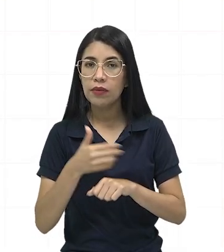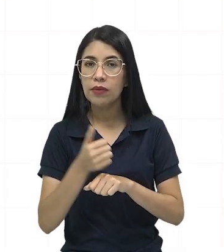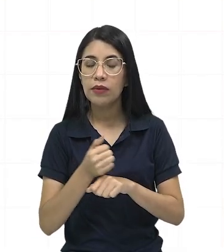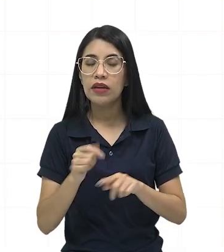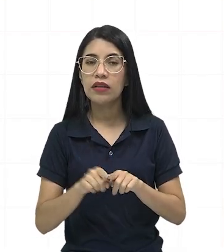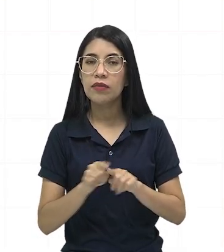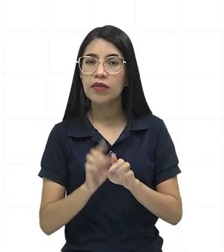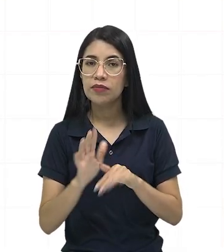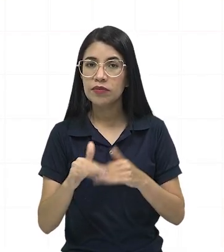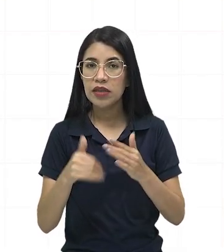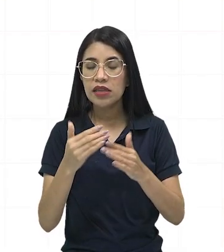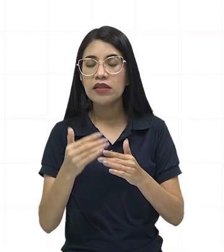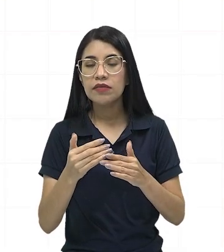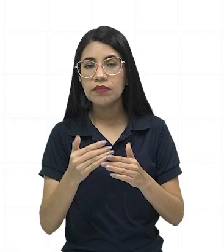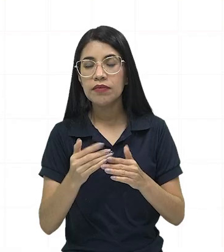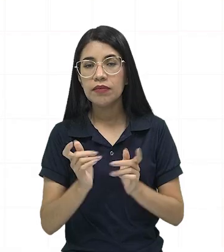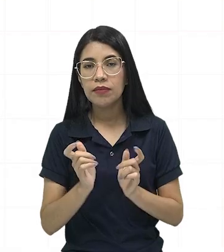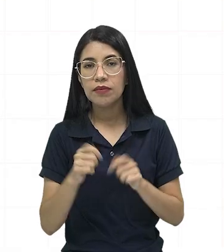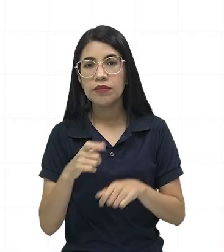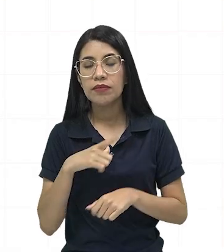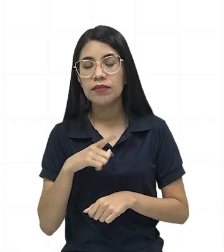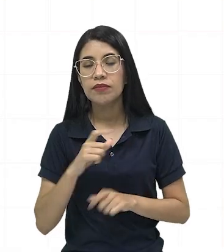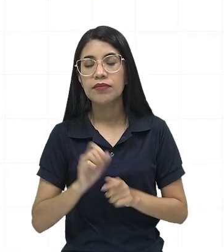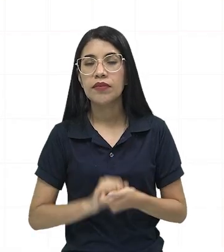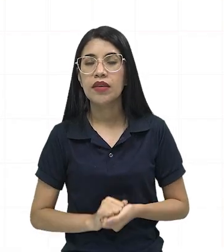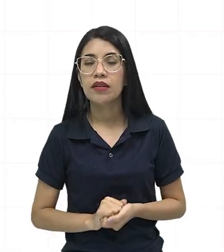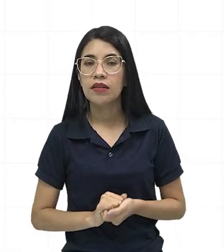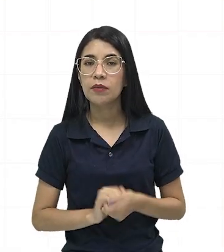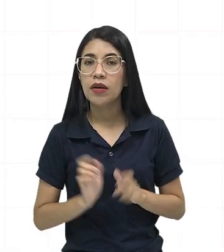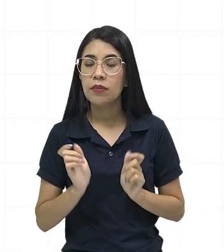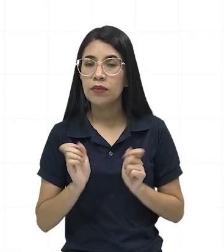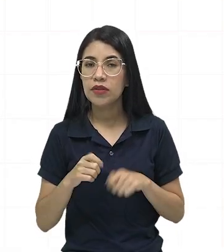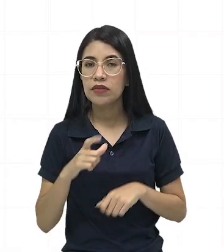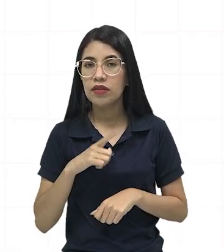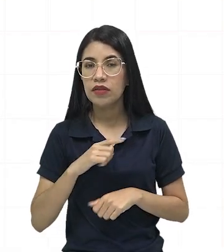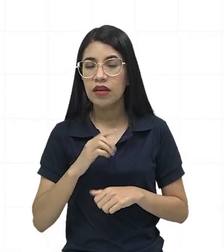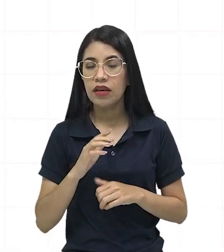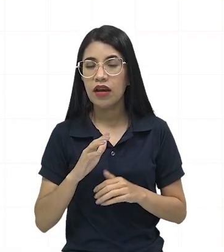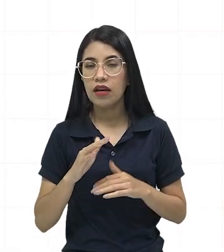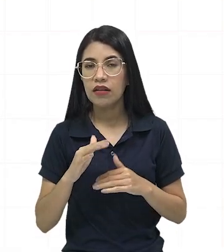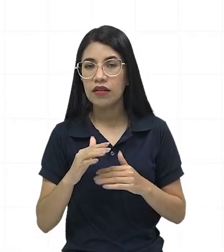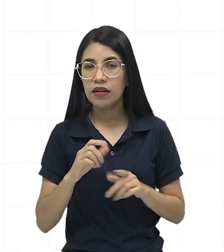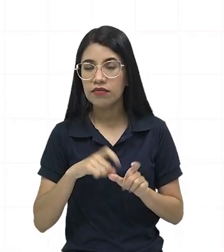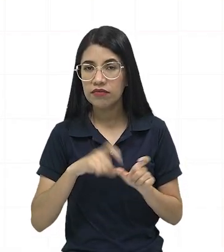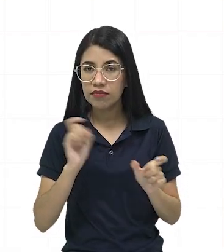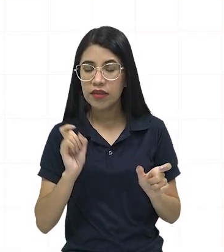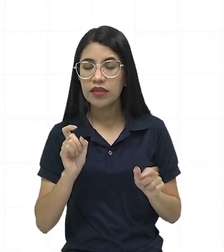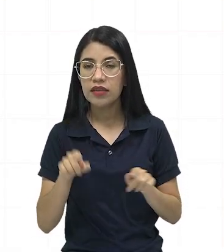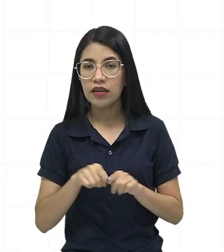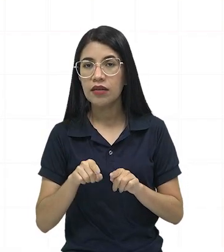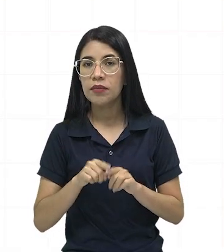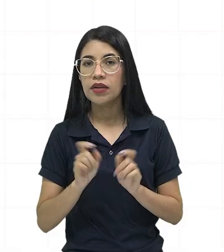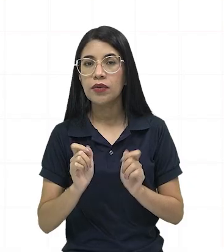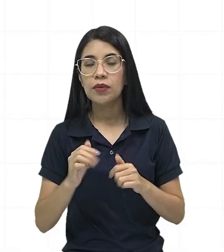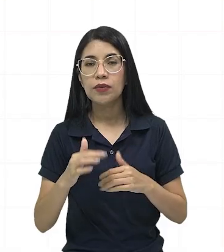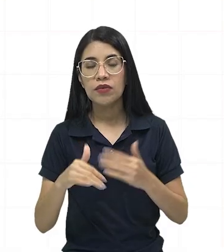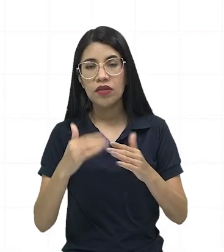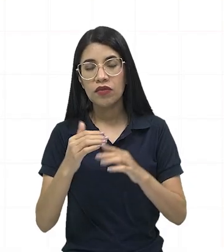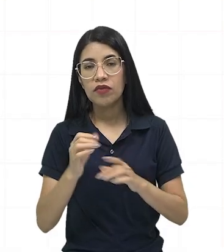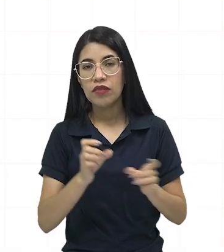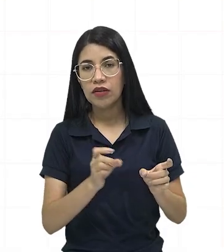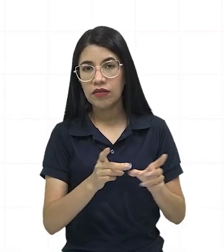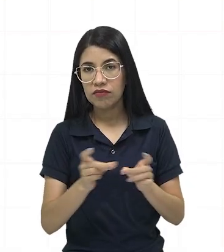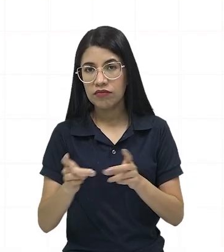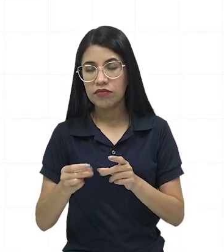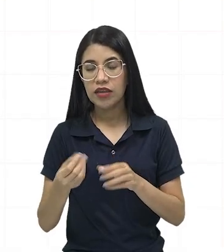foi mais um passozinho que a gente dá aí ao nosso processo de independência. Vai ajudar no nosso desenvolvimento do mercado